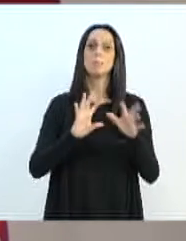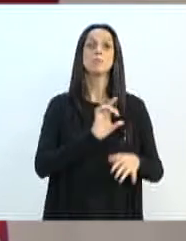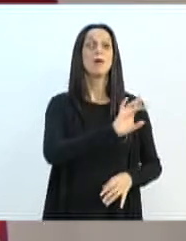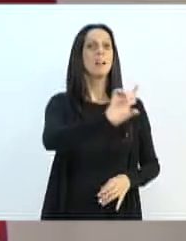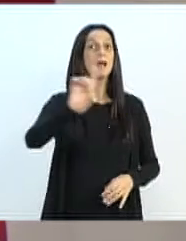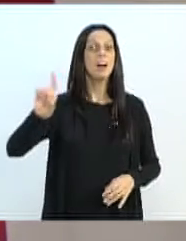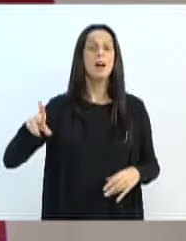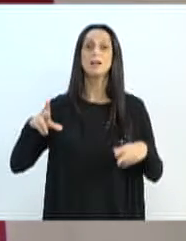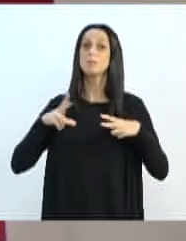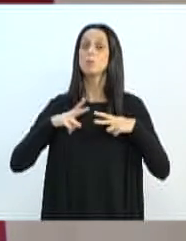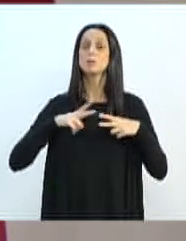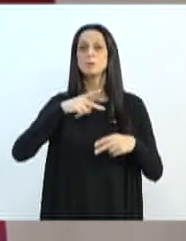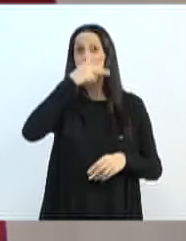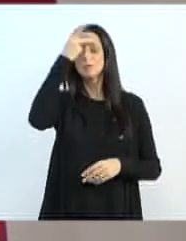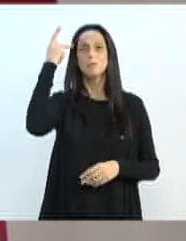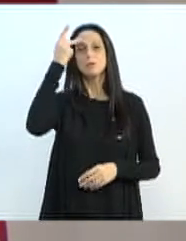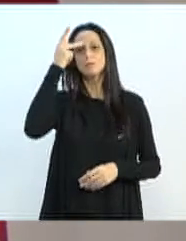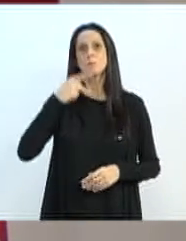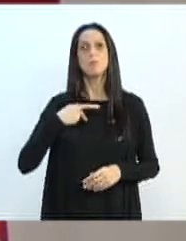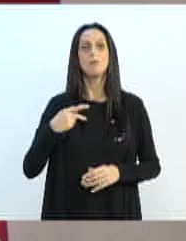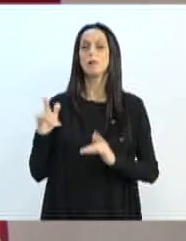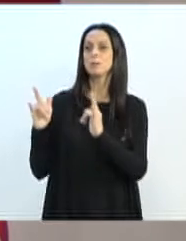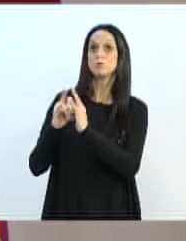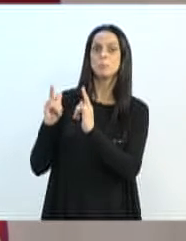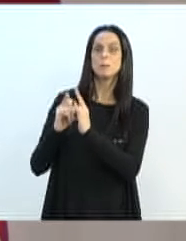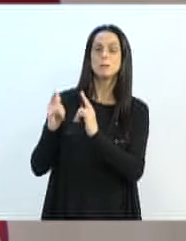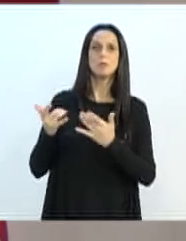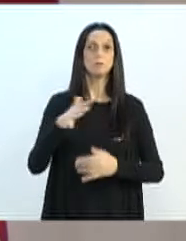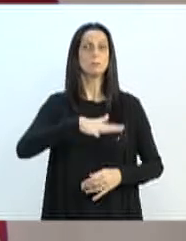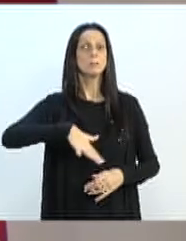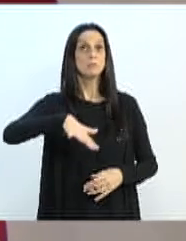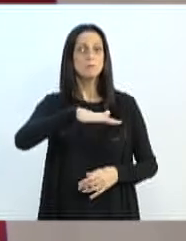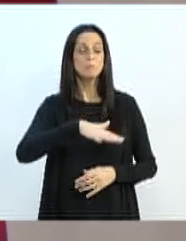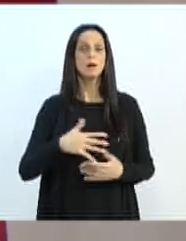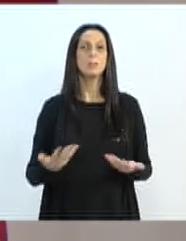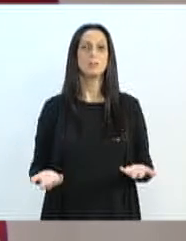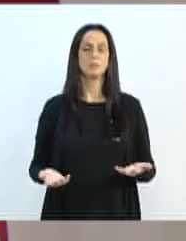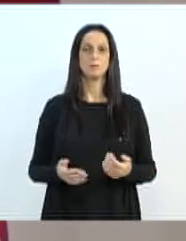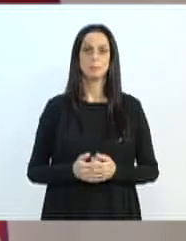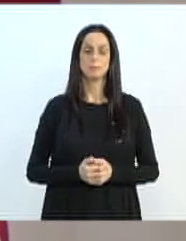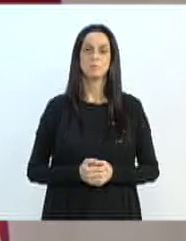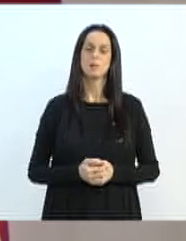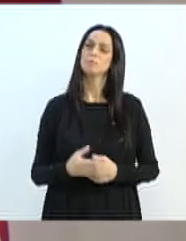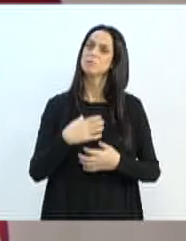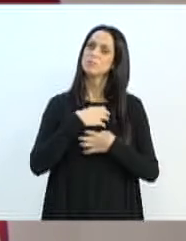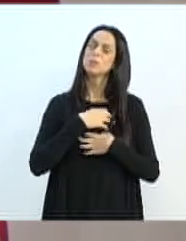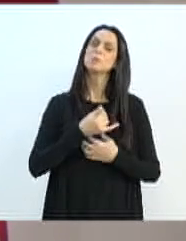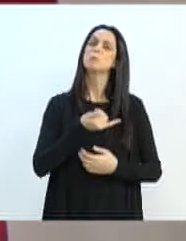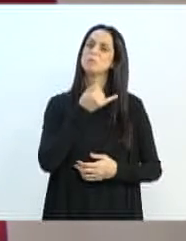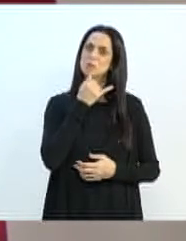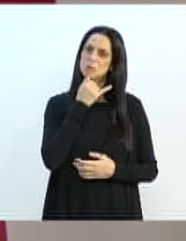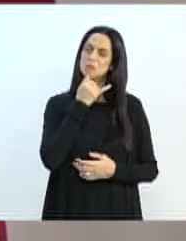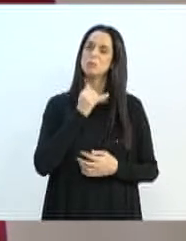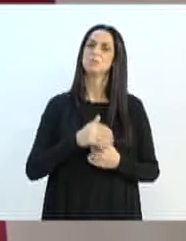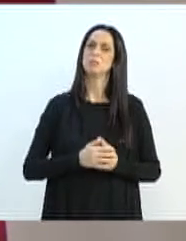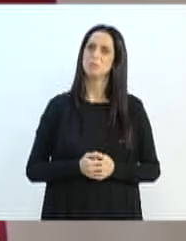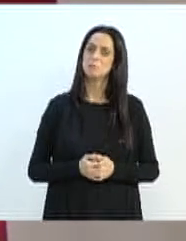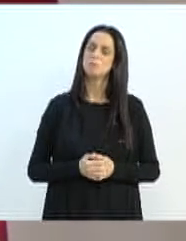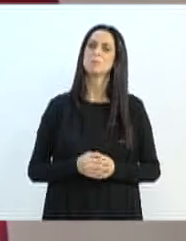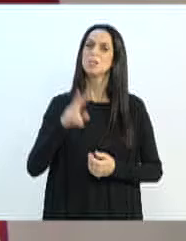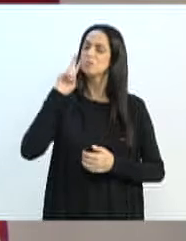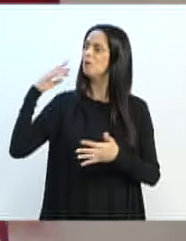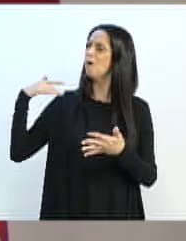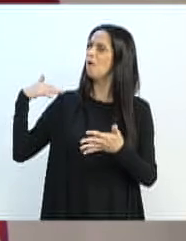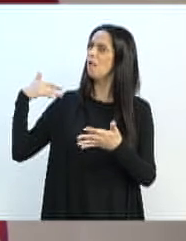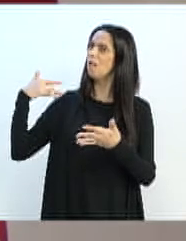individuais das populações, das instituições, o espaço ao contraditório. E lamento muito, senhores vereadores, que ao longo da nossa